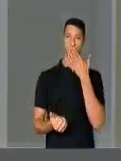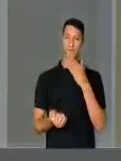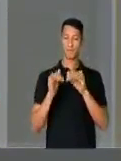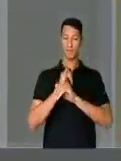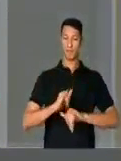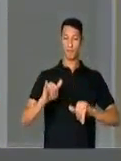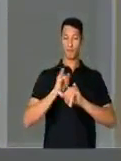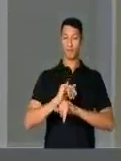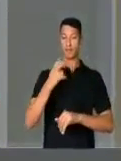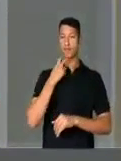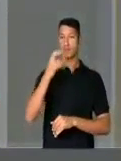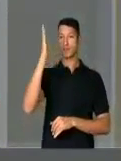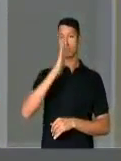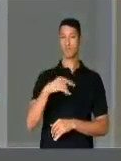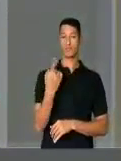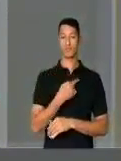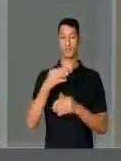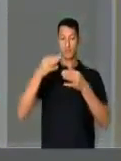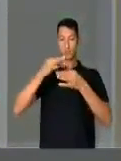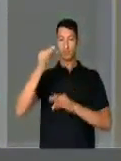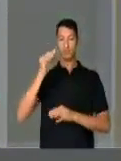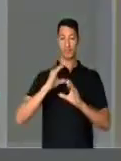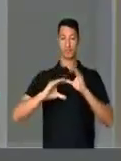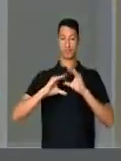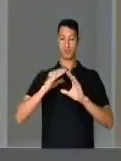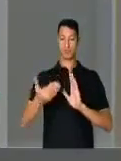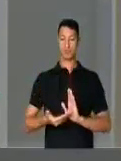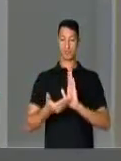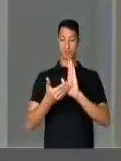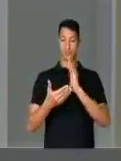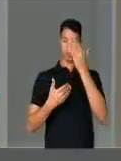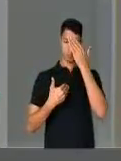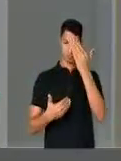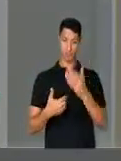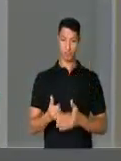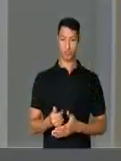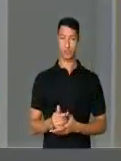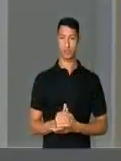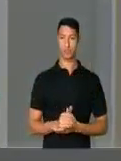e peço a divulgação da Voz do Brasil, do nosso discurso e nos meios de comunicação desta casa. Muito obrigado.